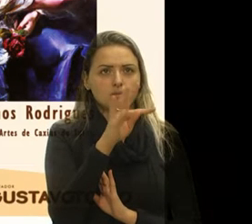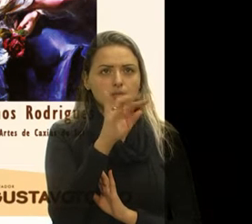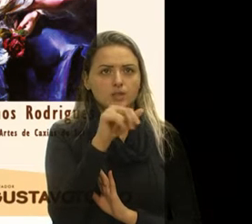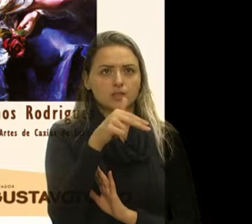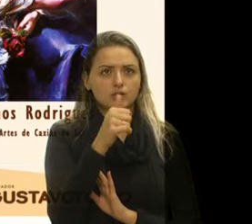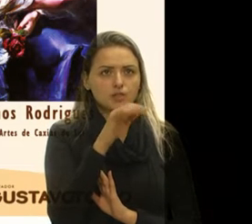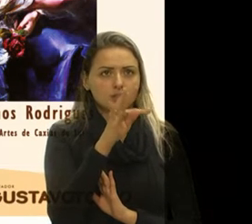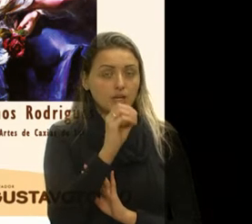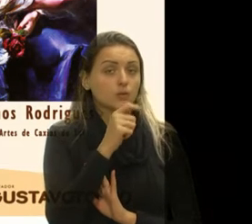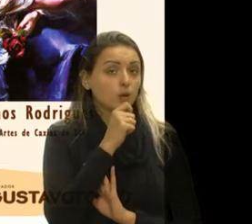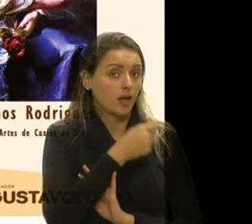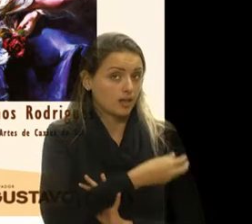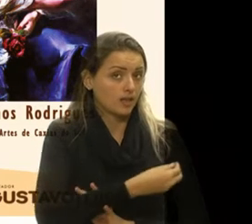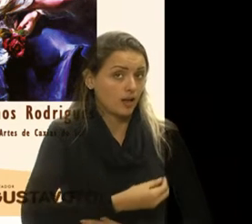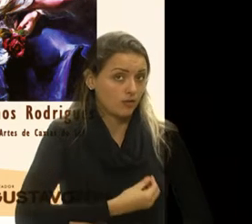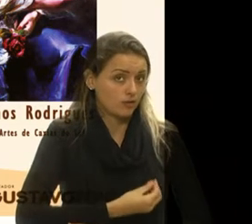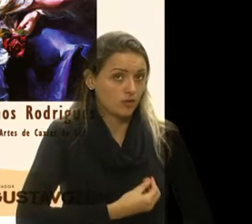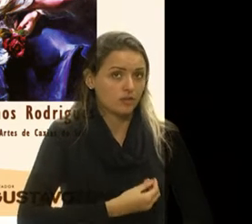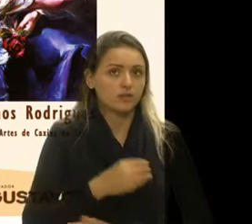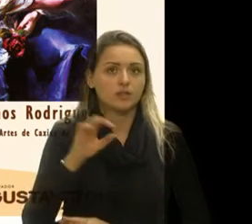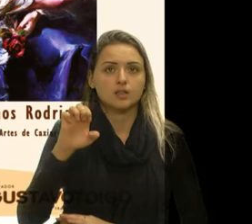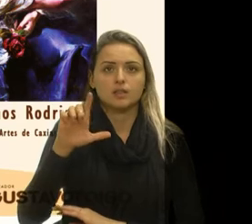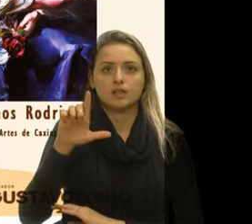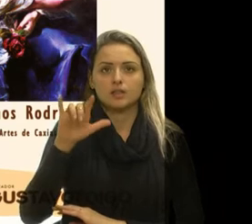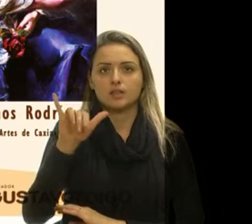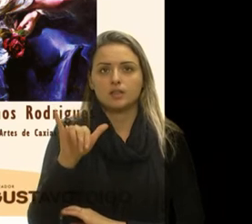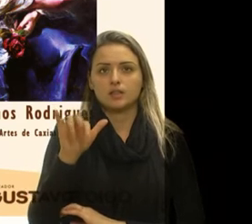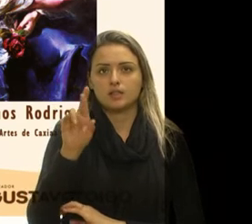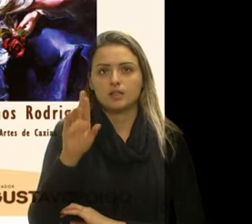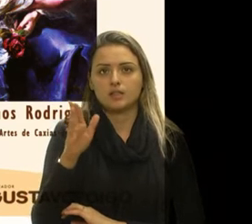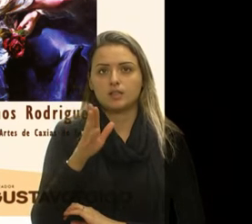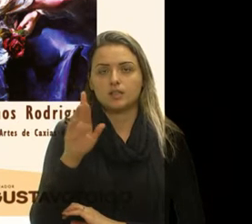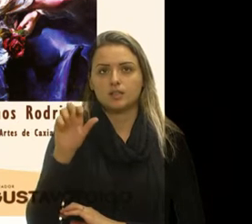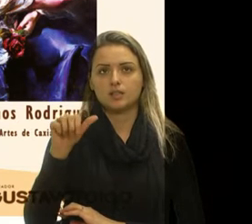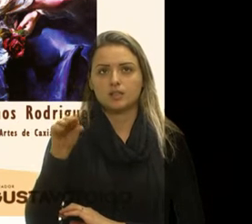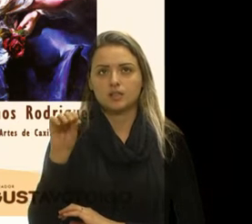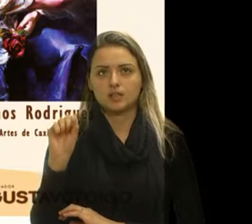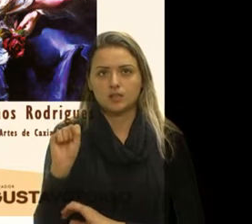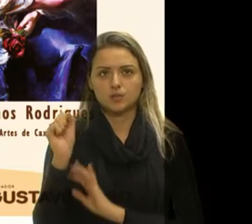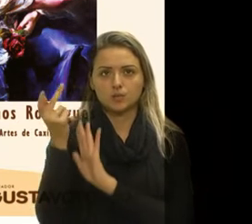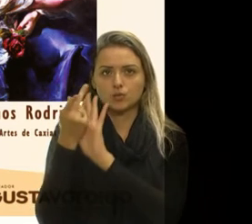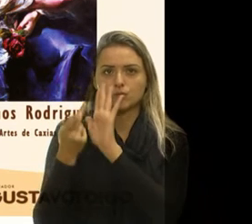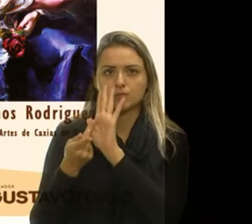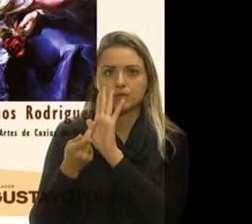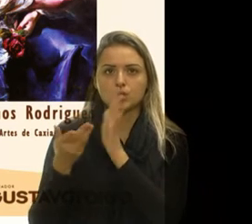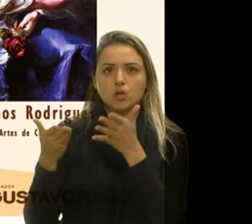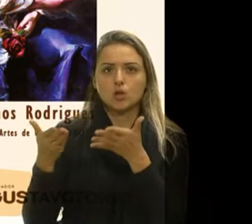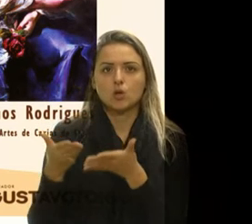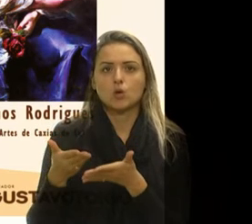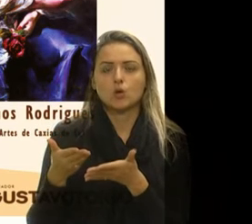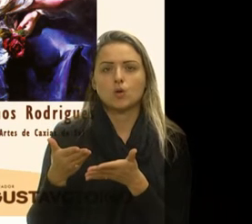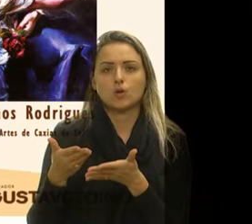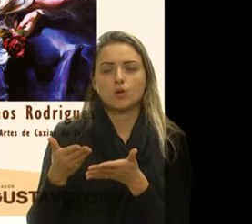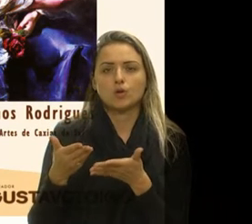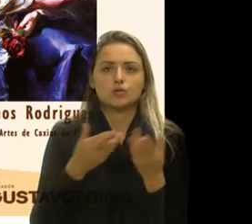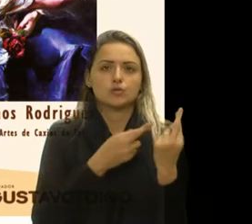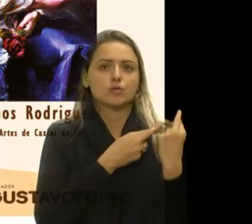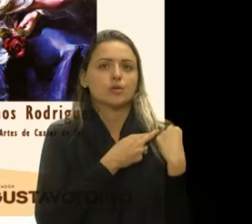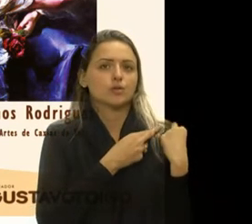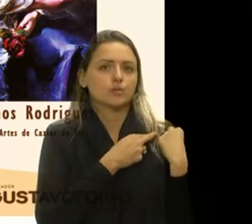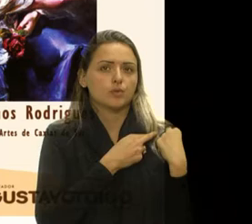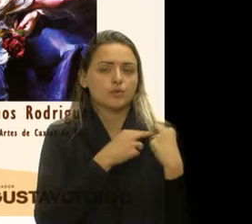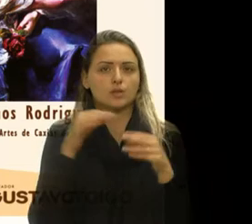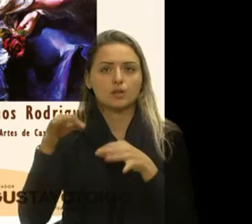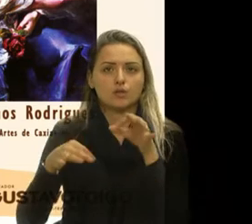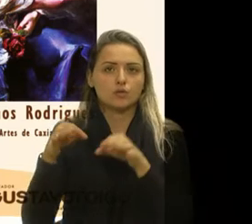nós, e também o quadro de Elir Ramos Rodrigues, que está hoje nas mãos da